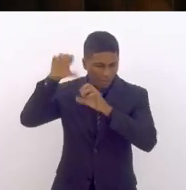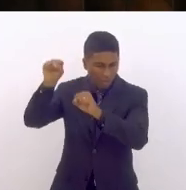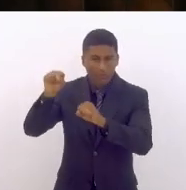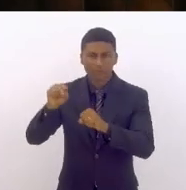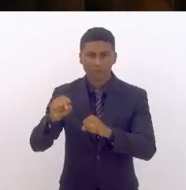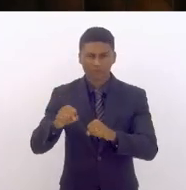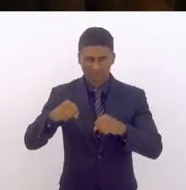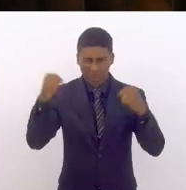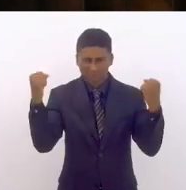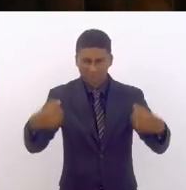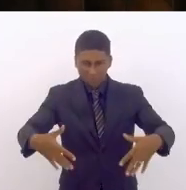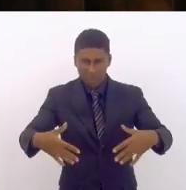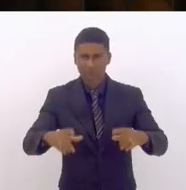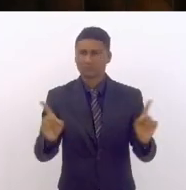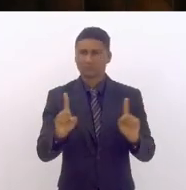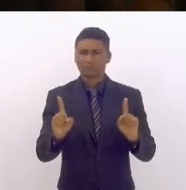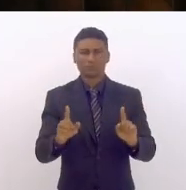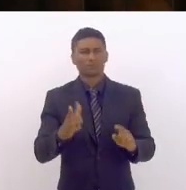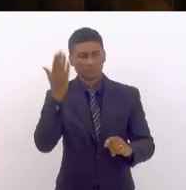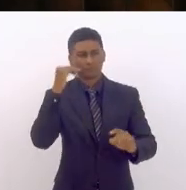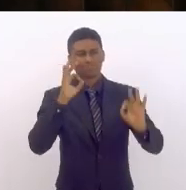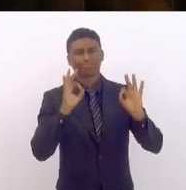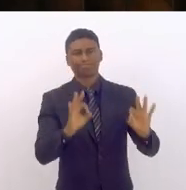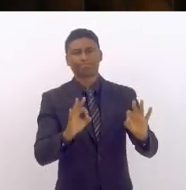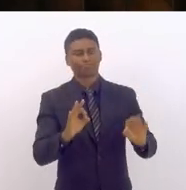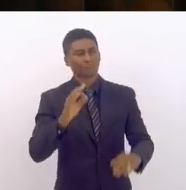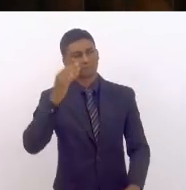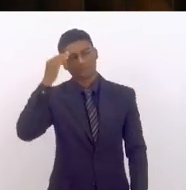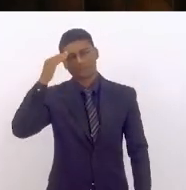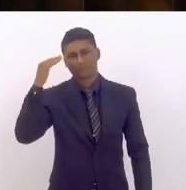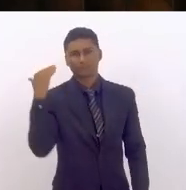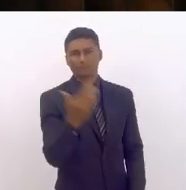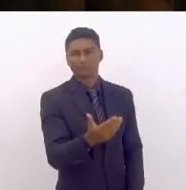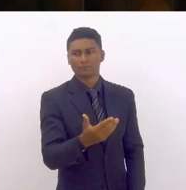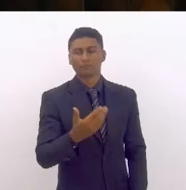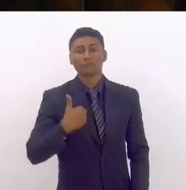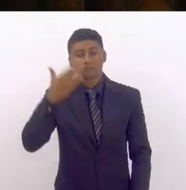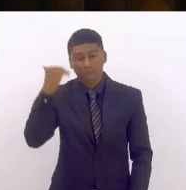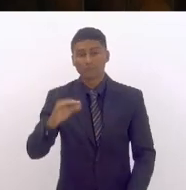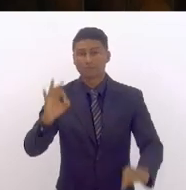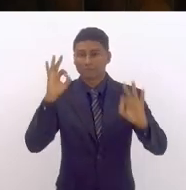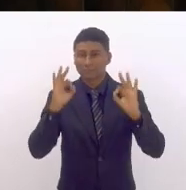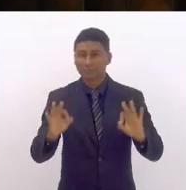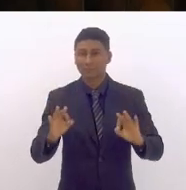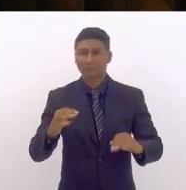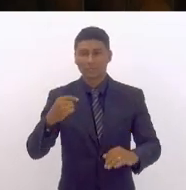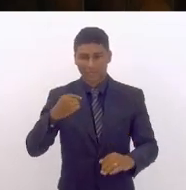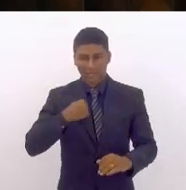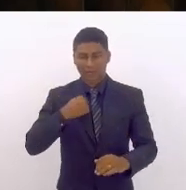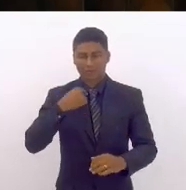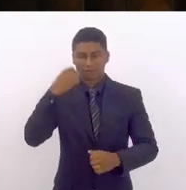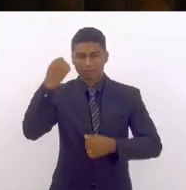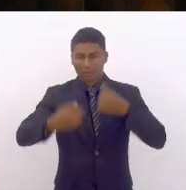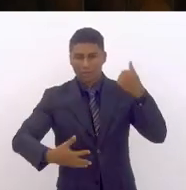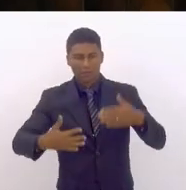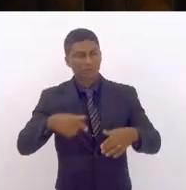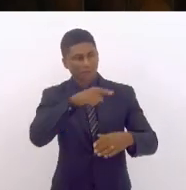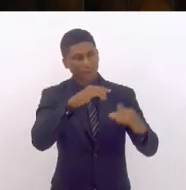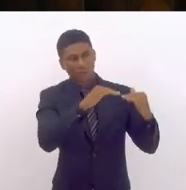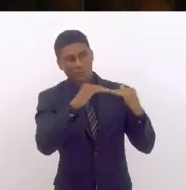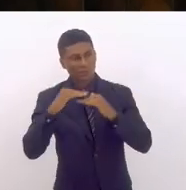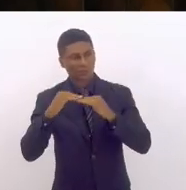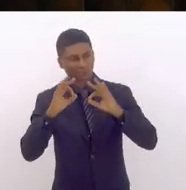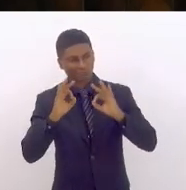pode ter certeza. Presidente, obrigado. Tenho certeza que as minhas palavras são a de Vossa